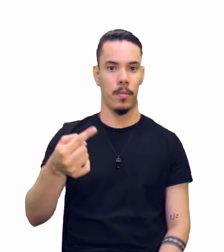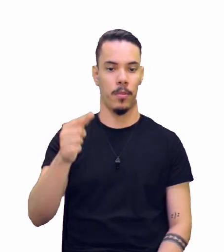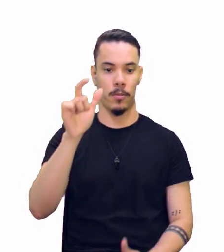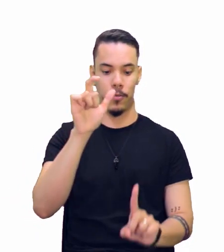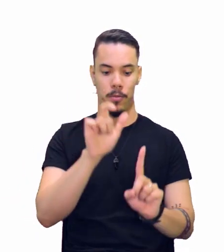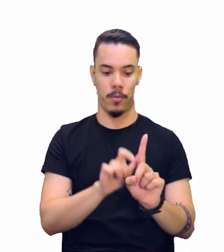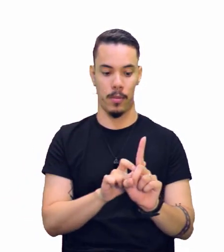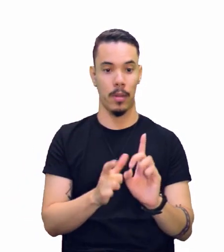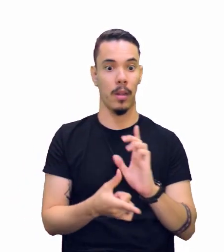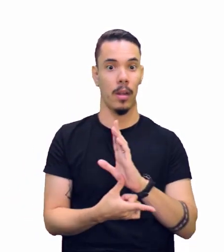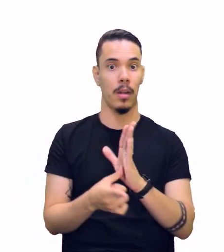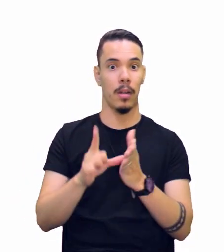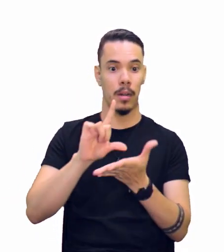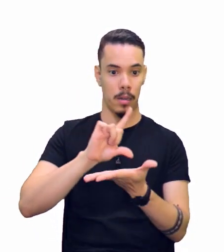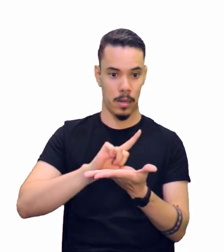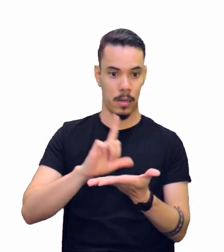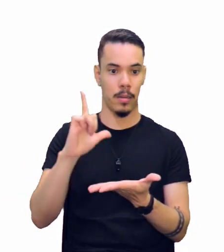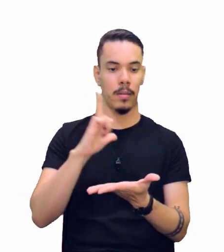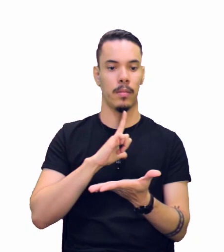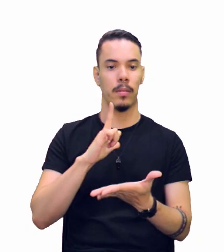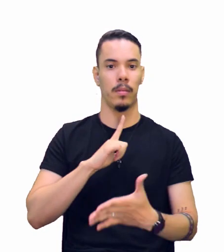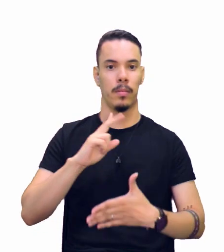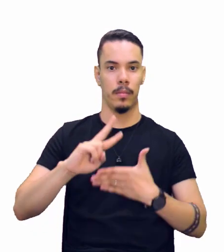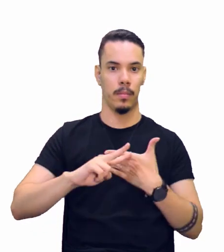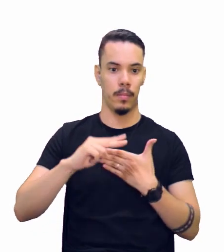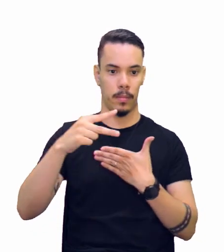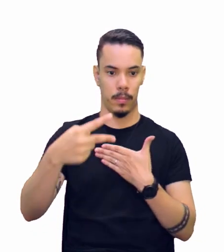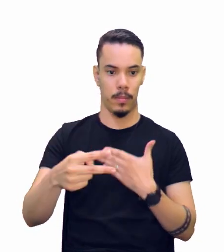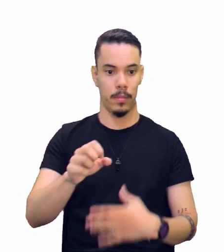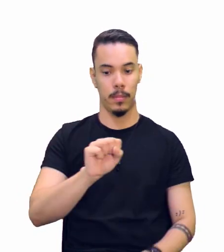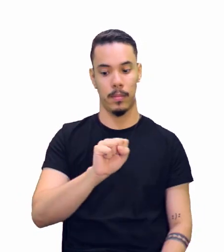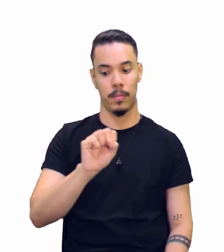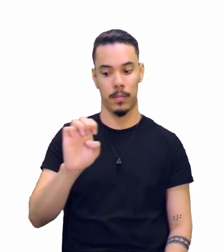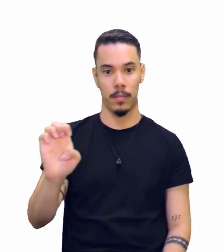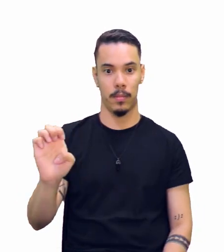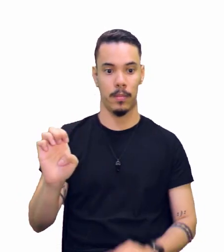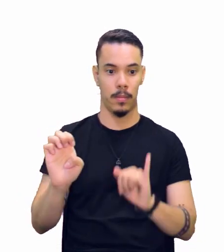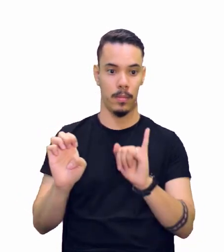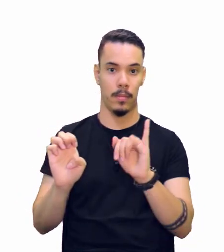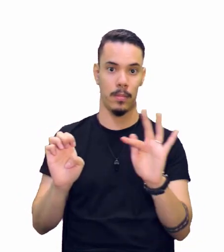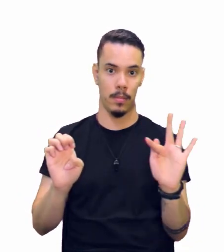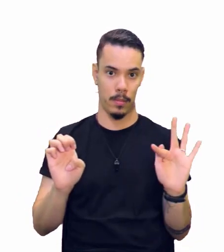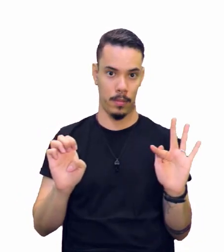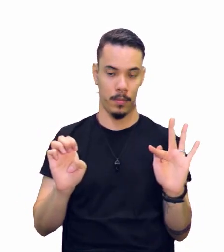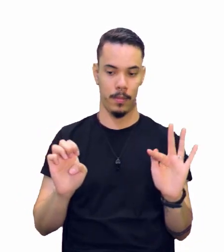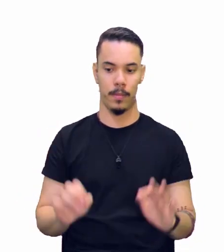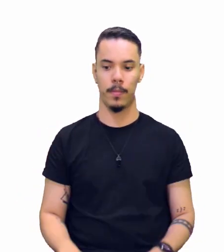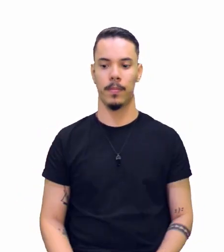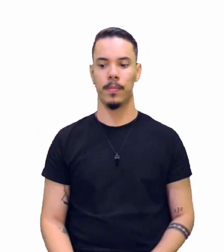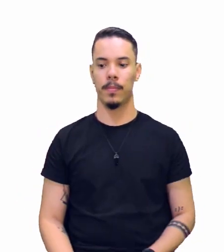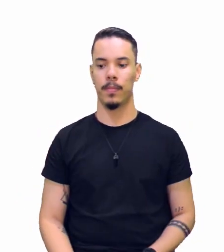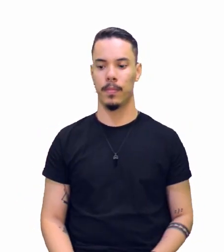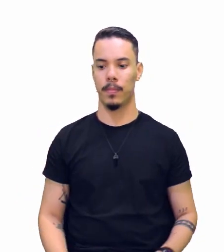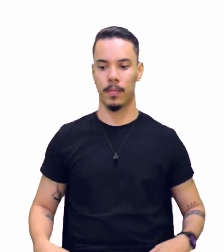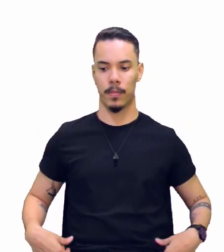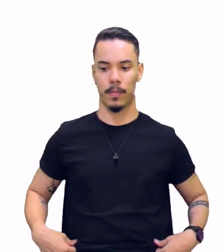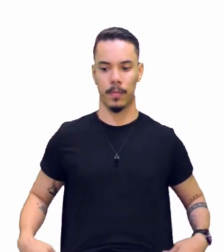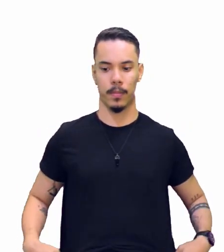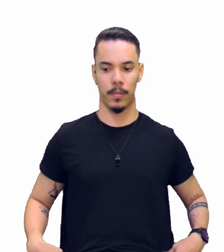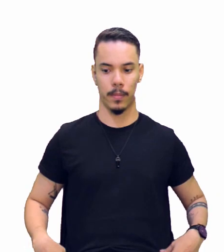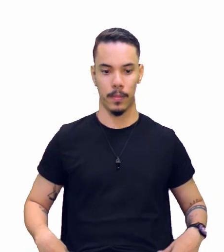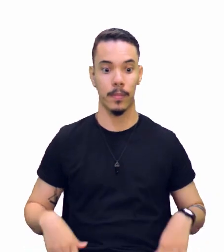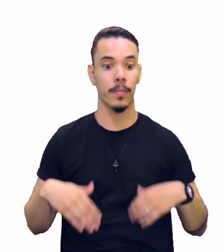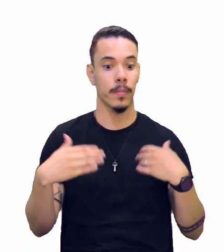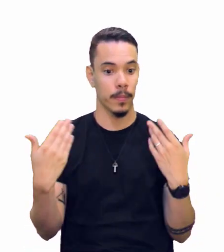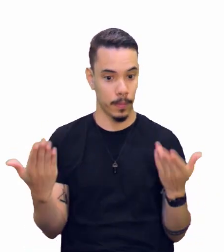E antes do sujeito vem a minha condição, que é o se, o meu if. E aí, o speak ele